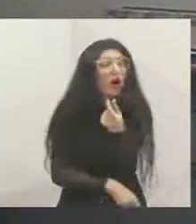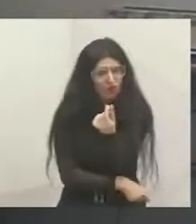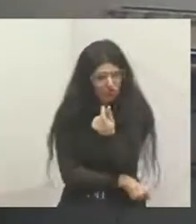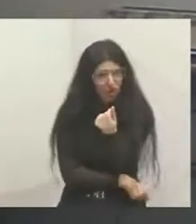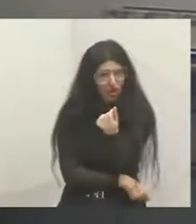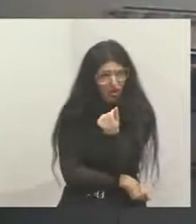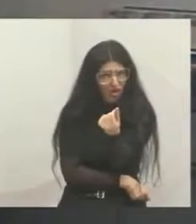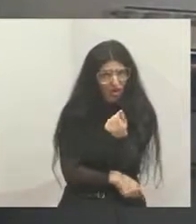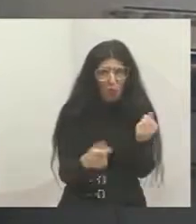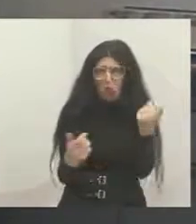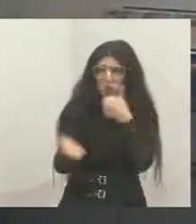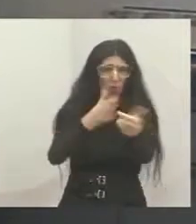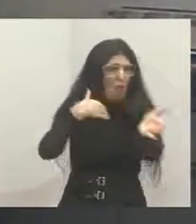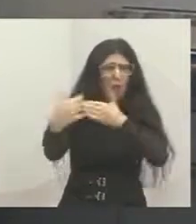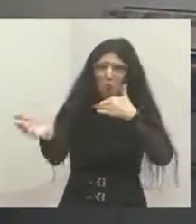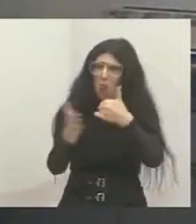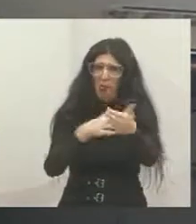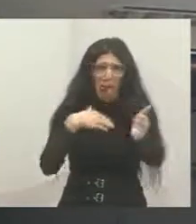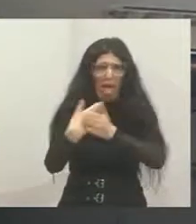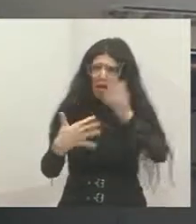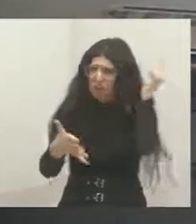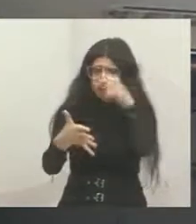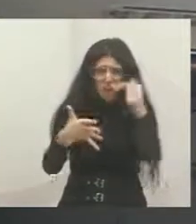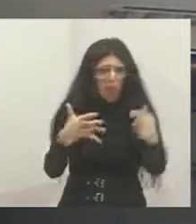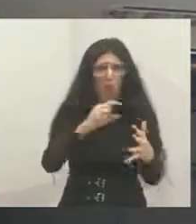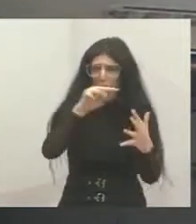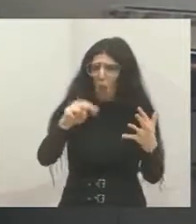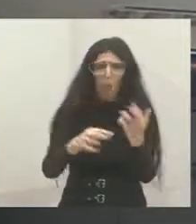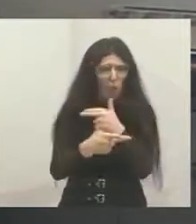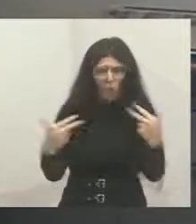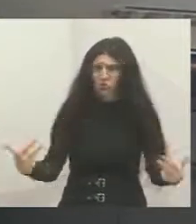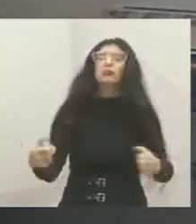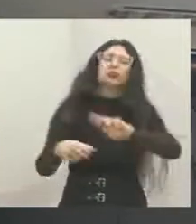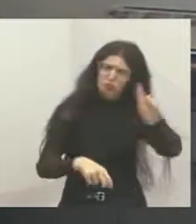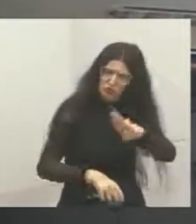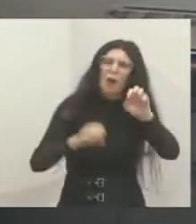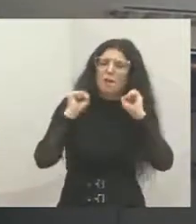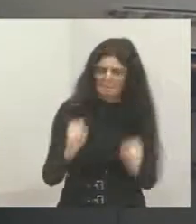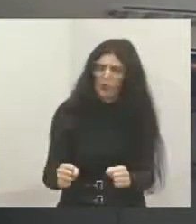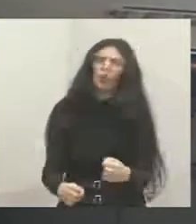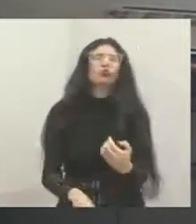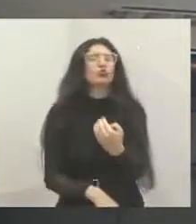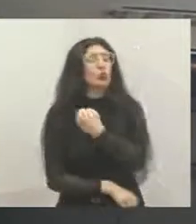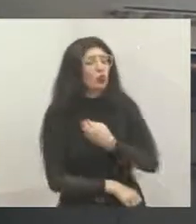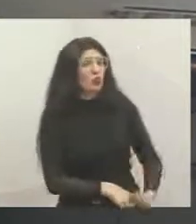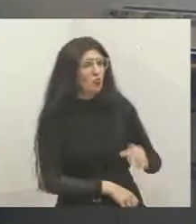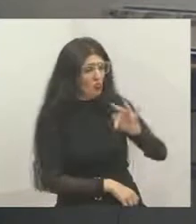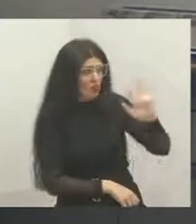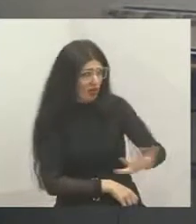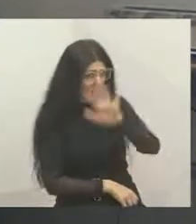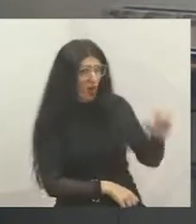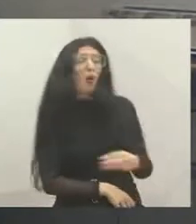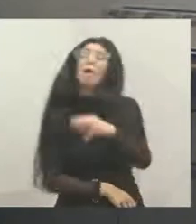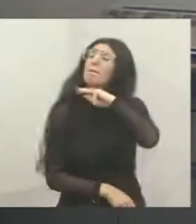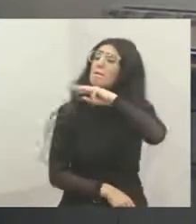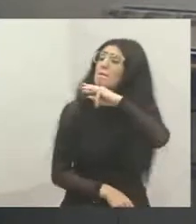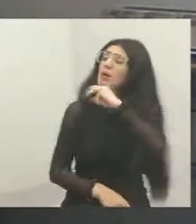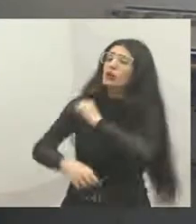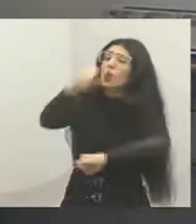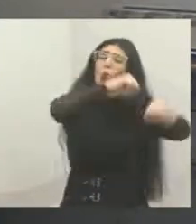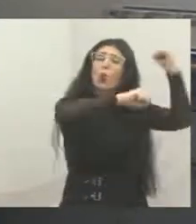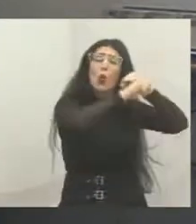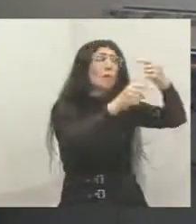dinheiro, vai aonde quiser. Então, o governo federal está medindo. Em março do ano passado recebeu